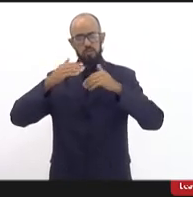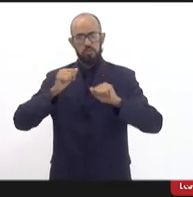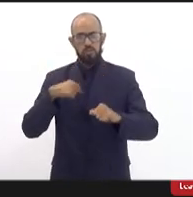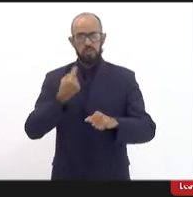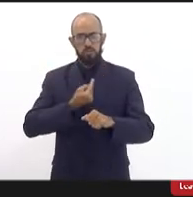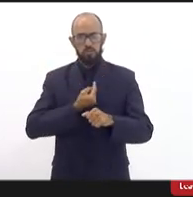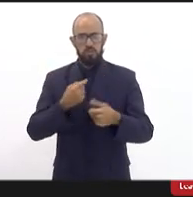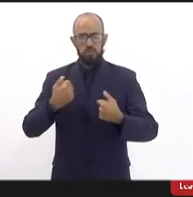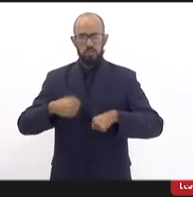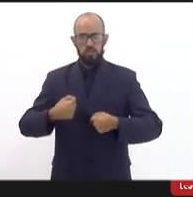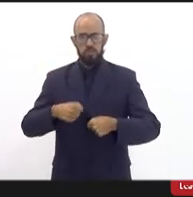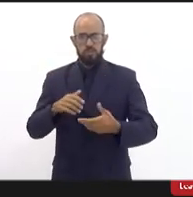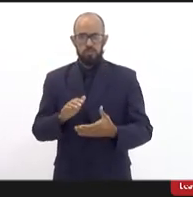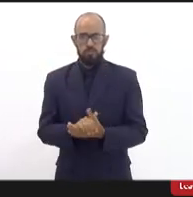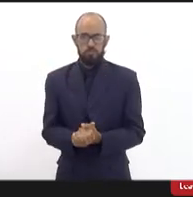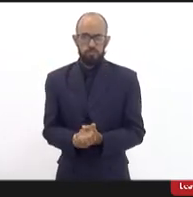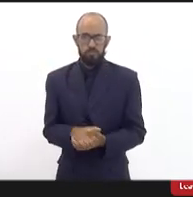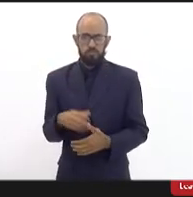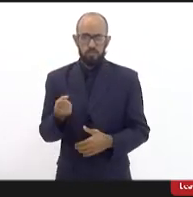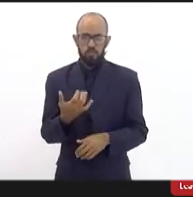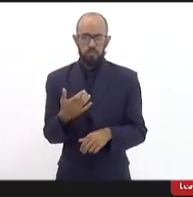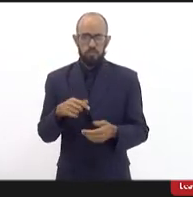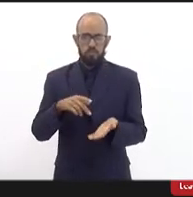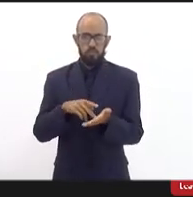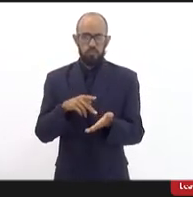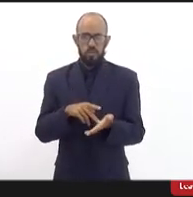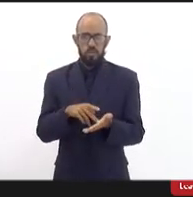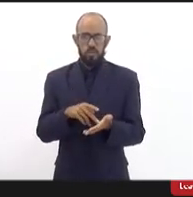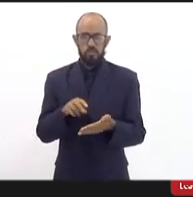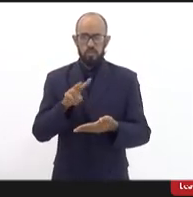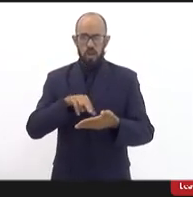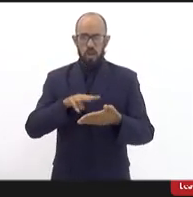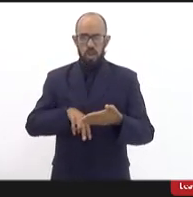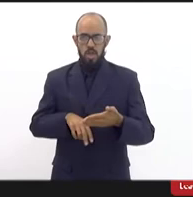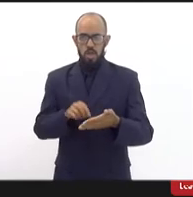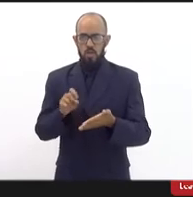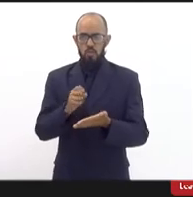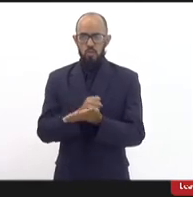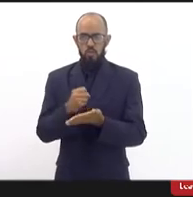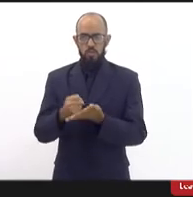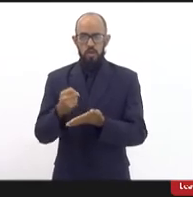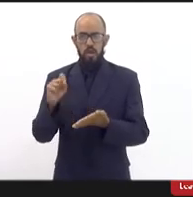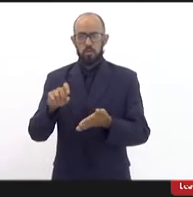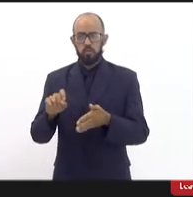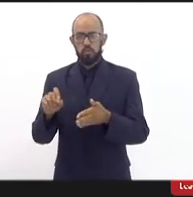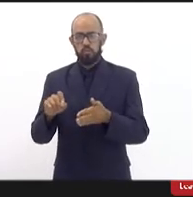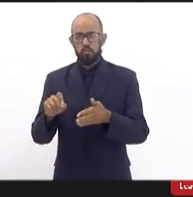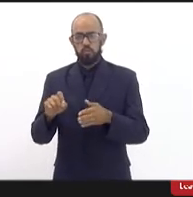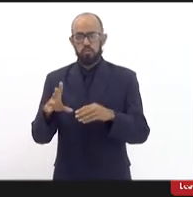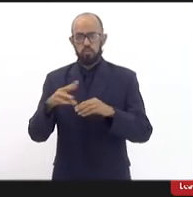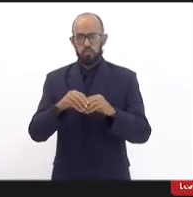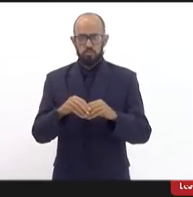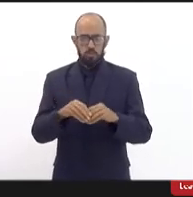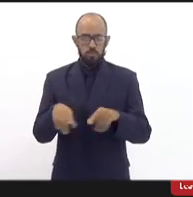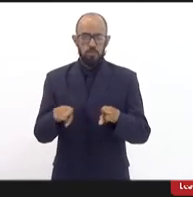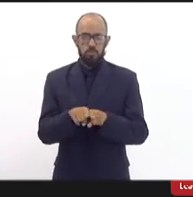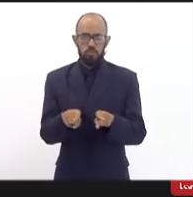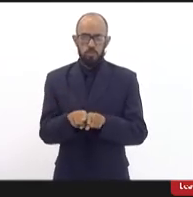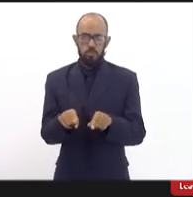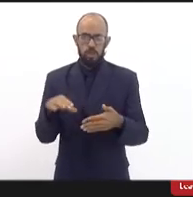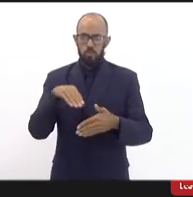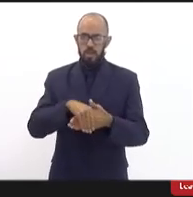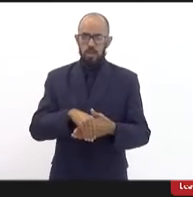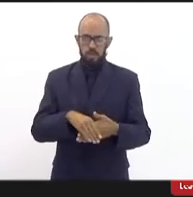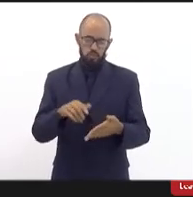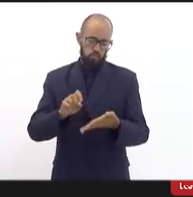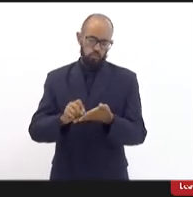as nossas demandas, quando a gente, de fato, ler o contrato, ler os aditivos, ler como é que